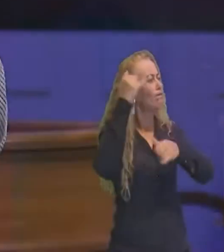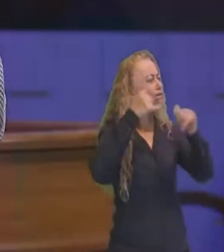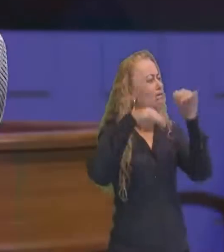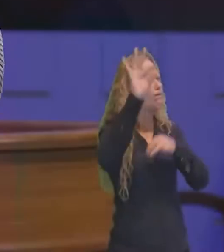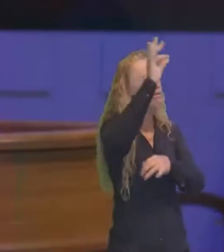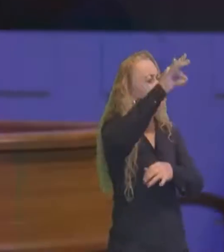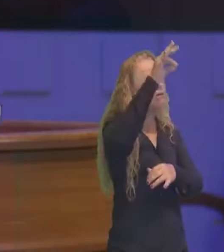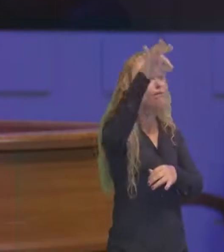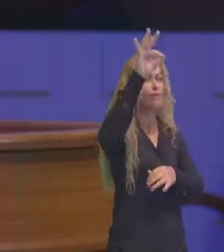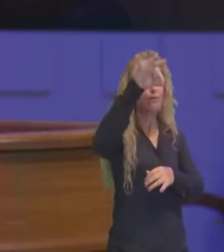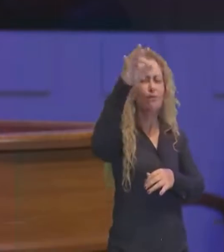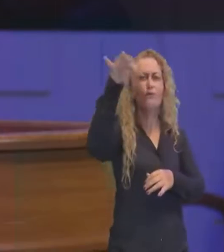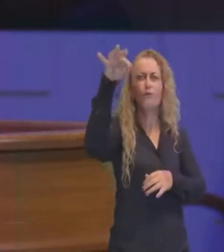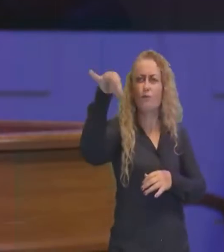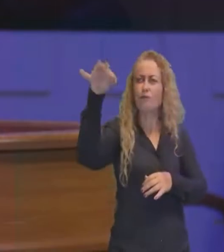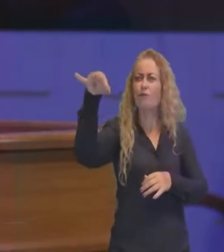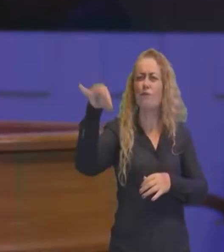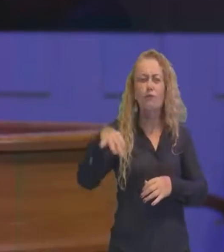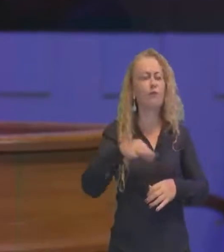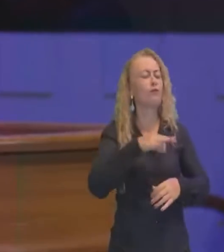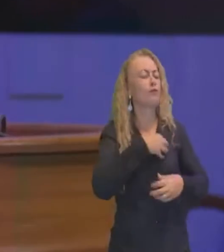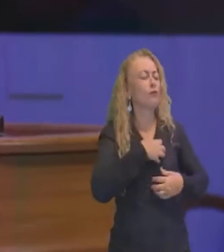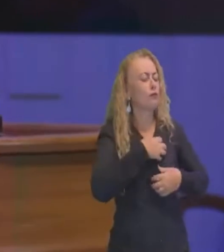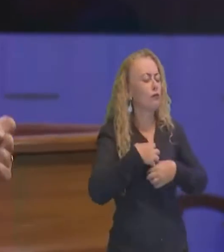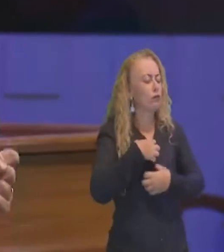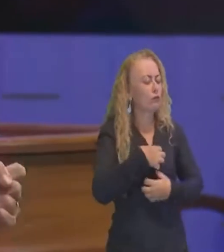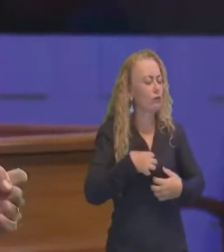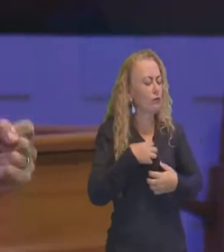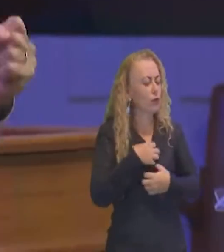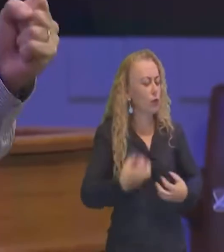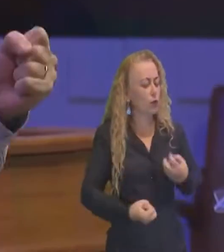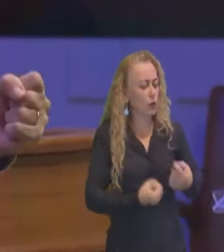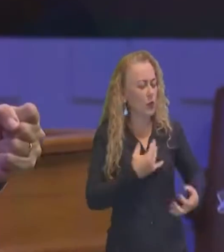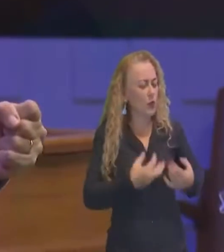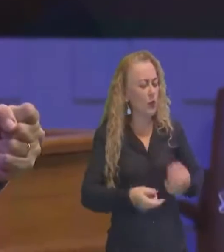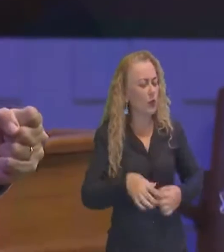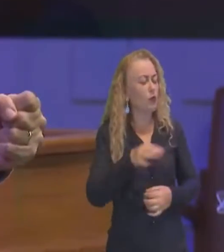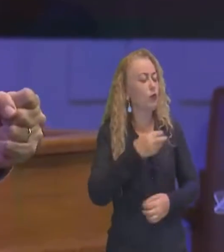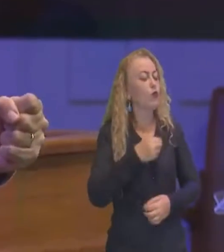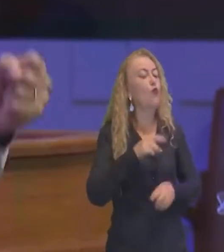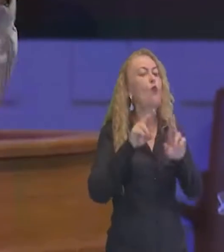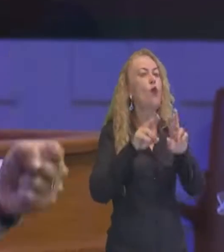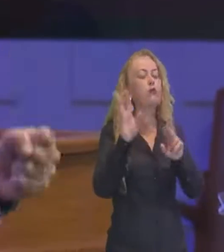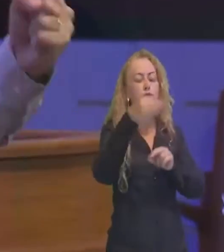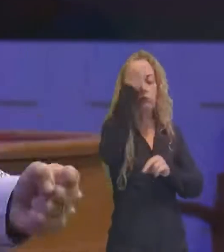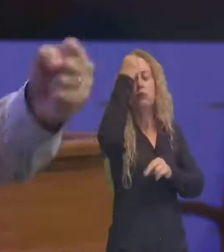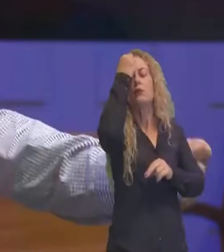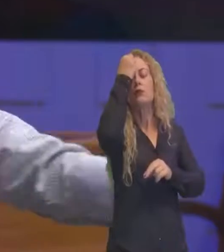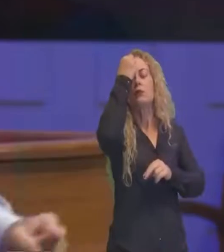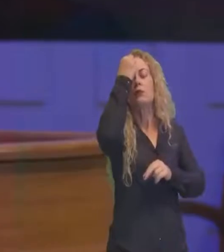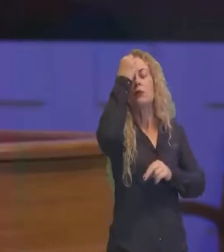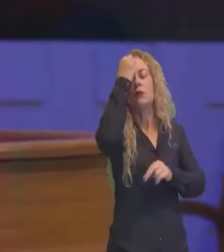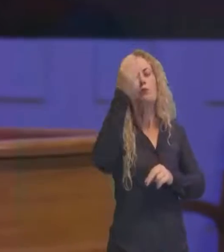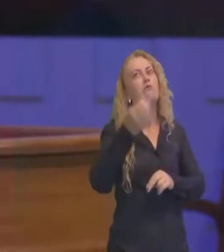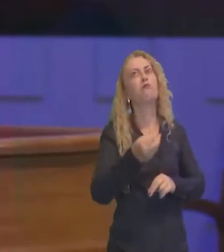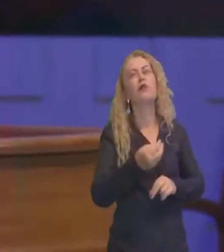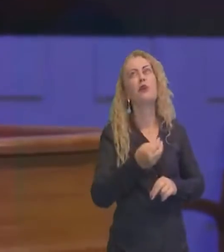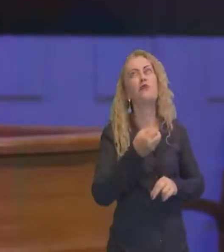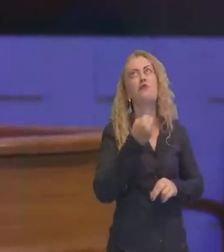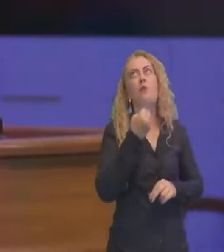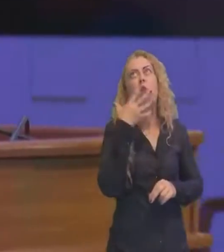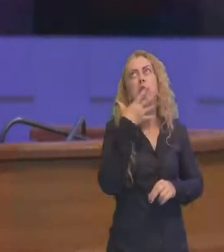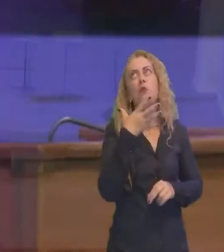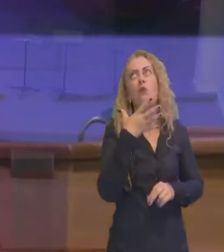de Deus possa tocar o seu coração de tal forma que você entenda: não vale a pena ser infiel,